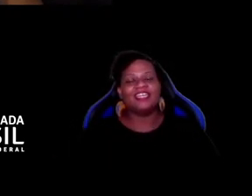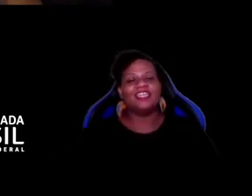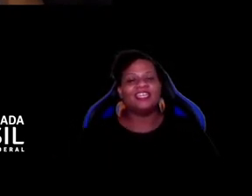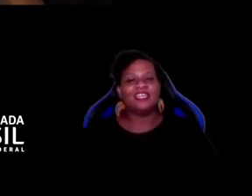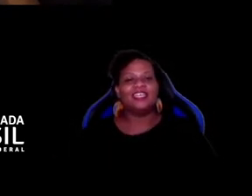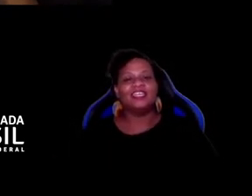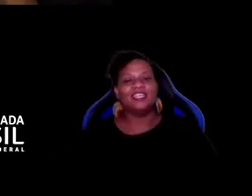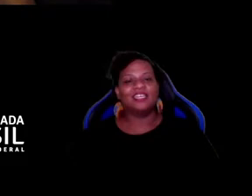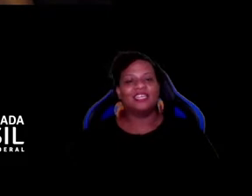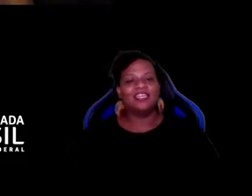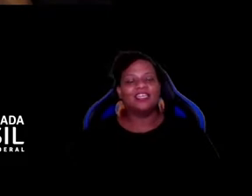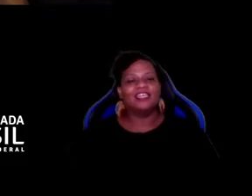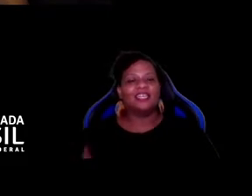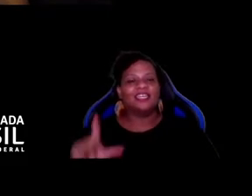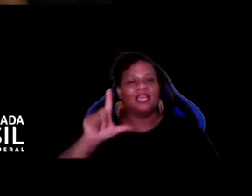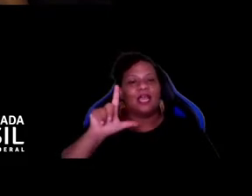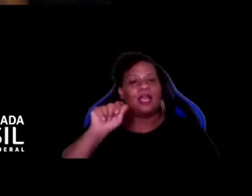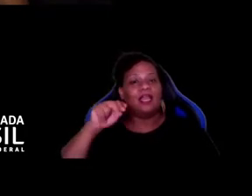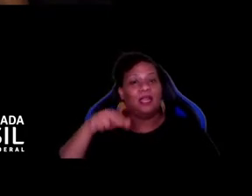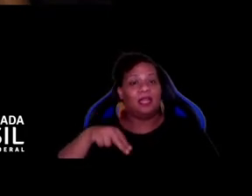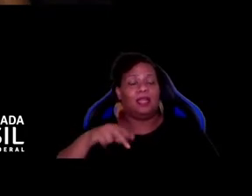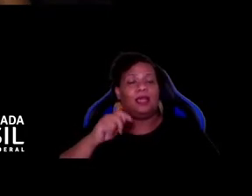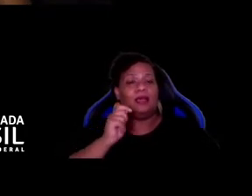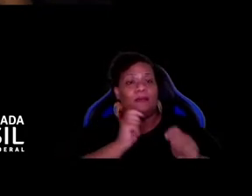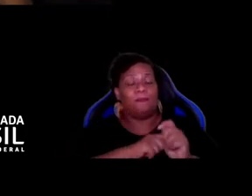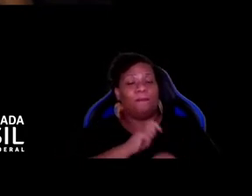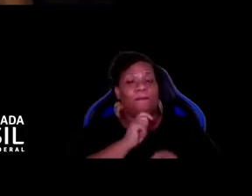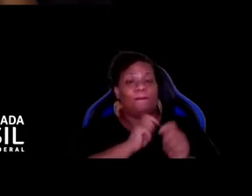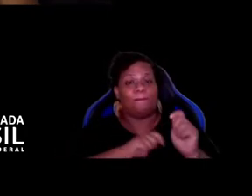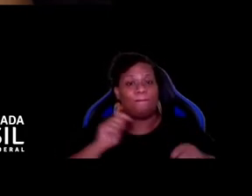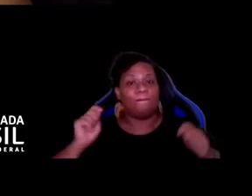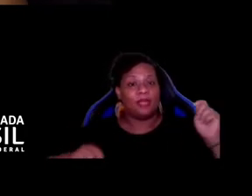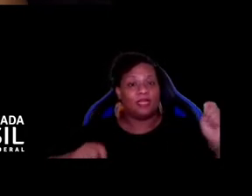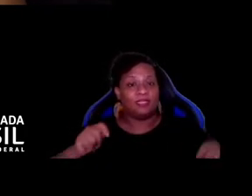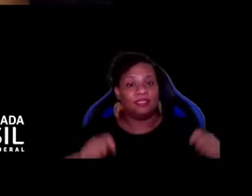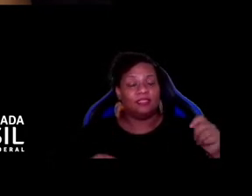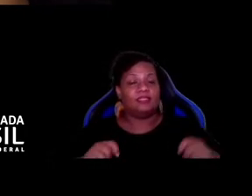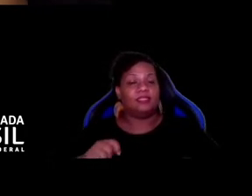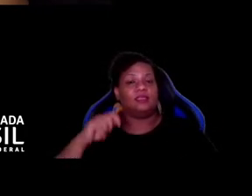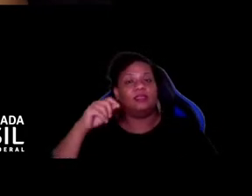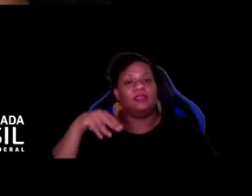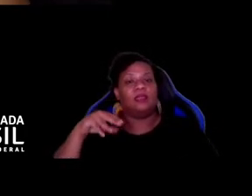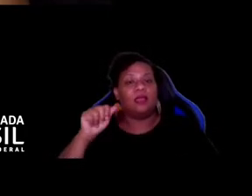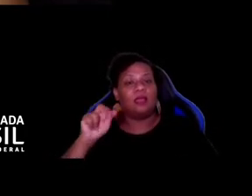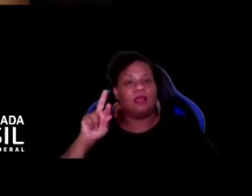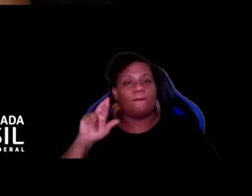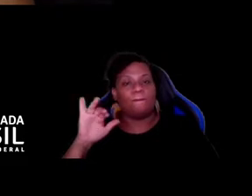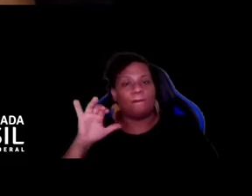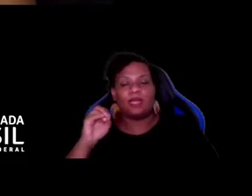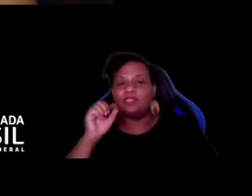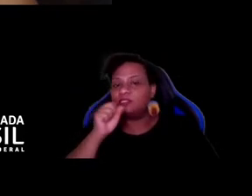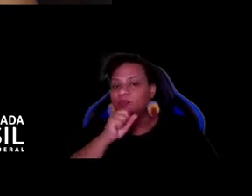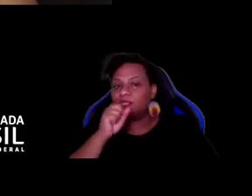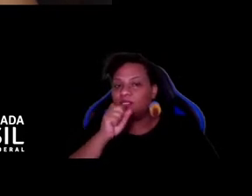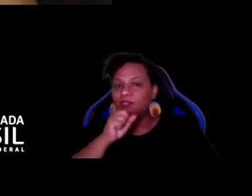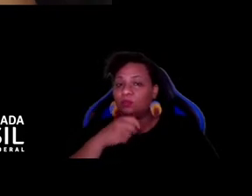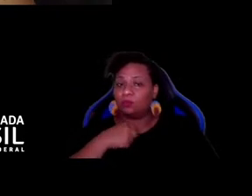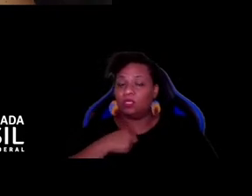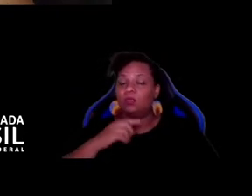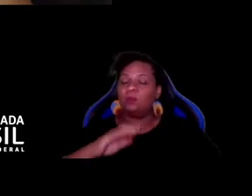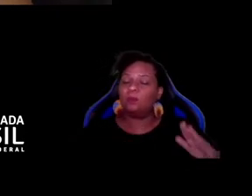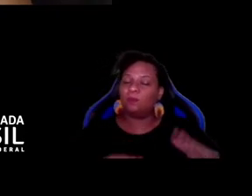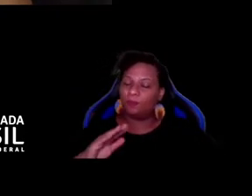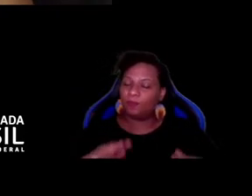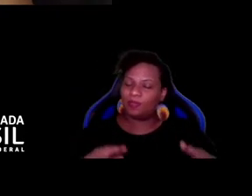baixo, Lanlan bateria, eu percussão, e Márcio Melo, o cantor.